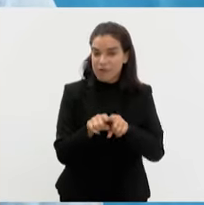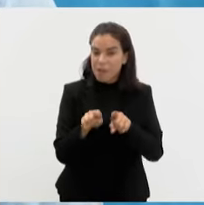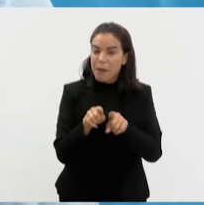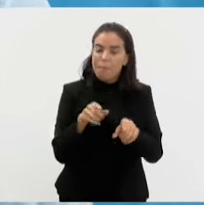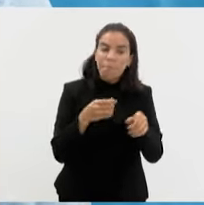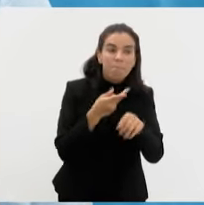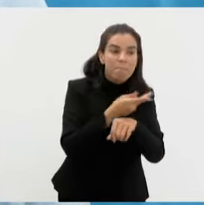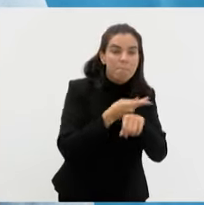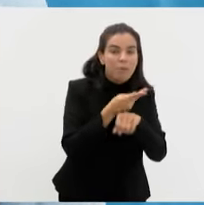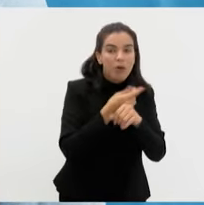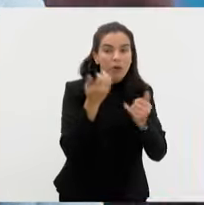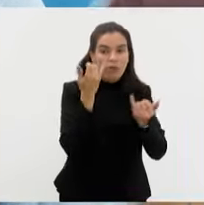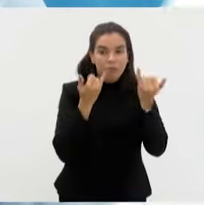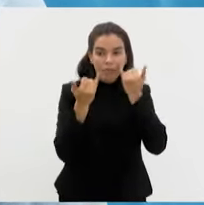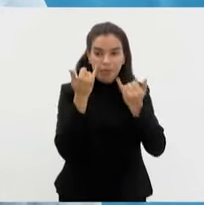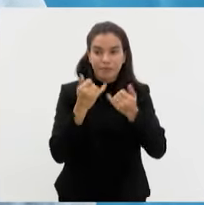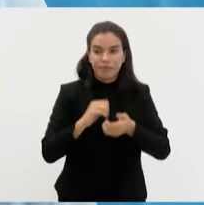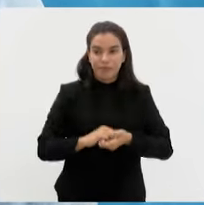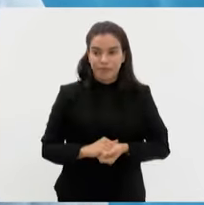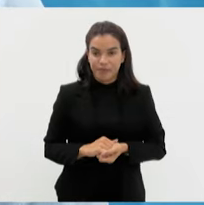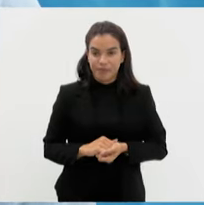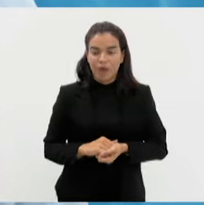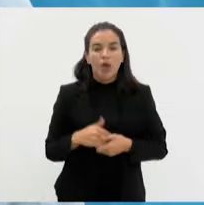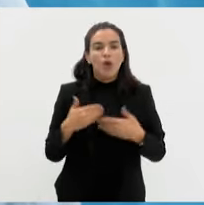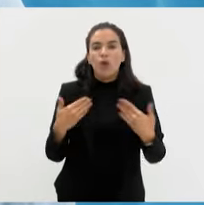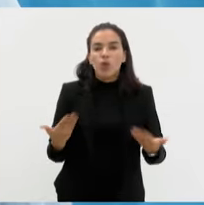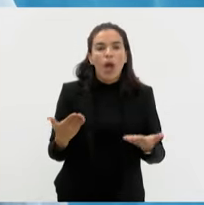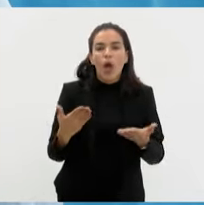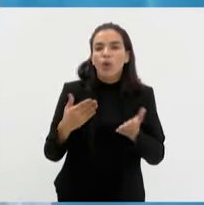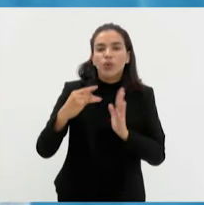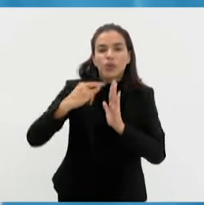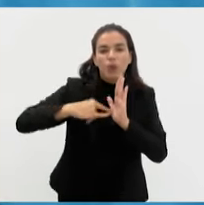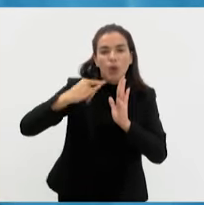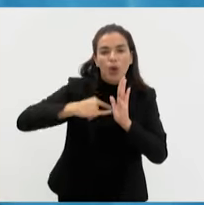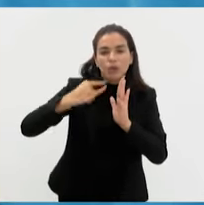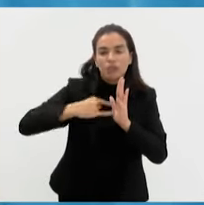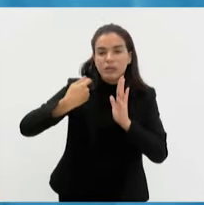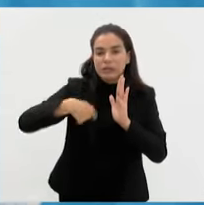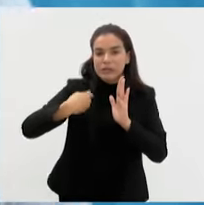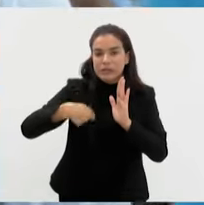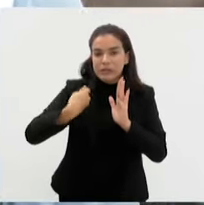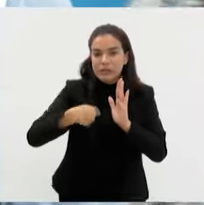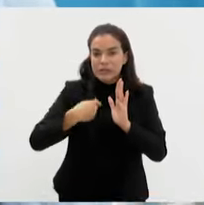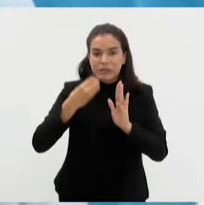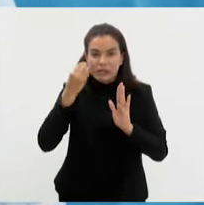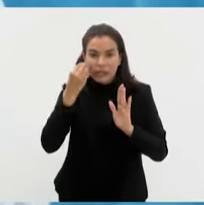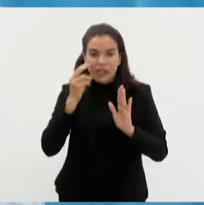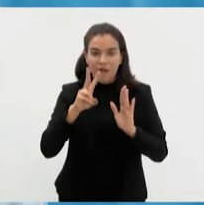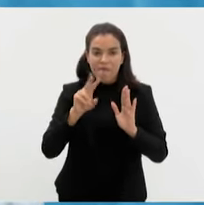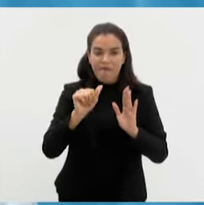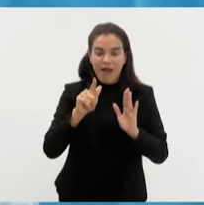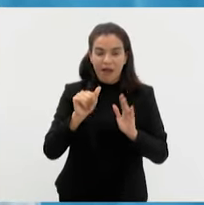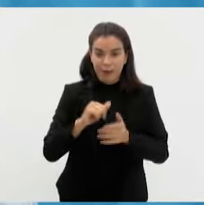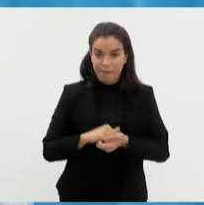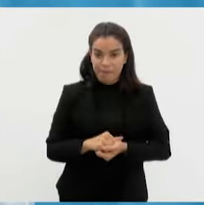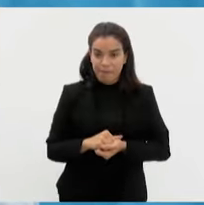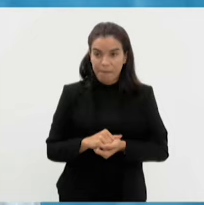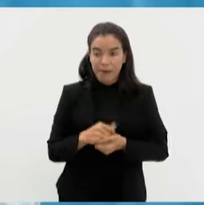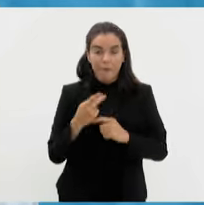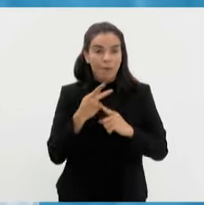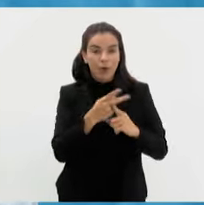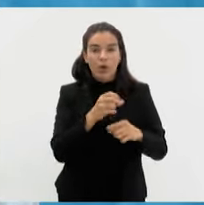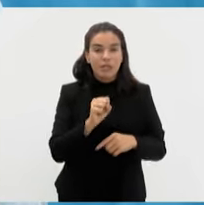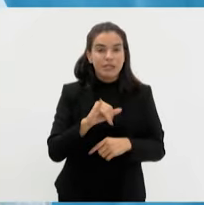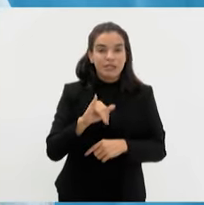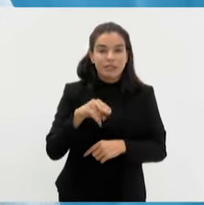informação do cine mais próximo da sua casa também. Quais são as documentações necessárias para concorrer a uma dessas vagas? Olha, quando ele vai no Cine, a